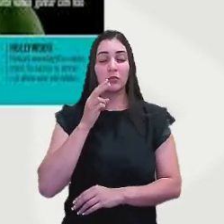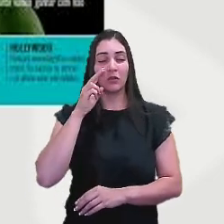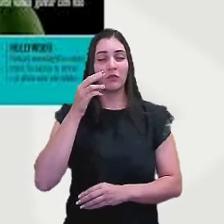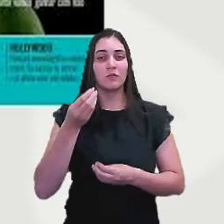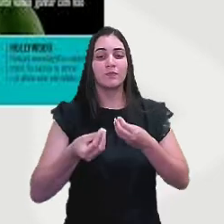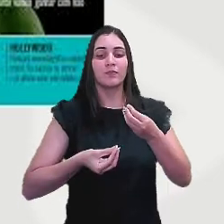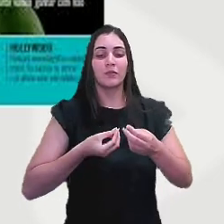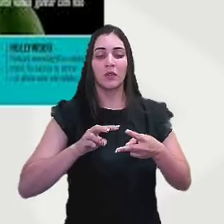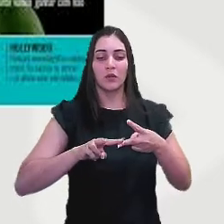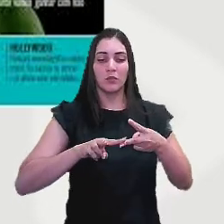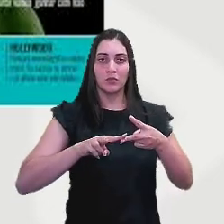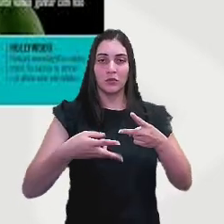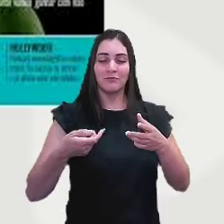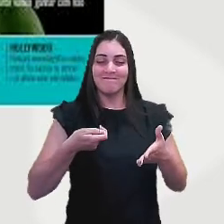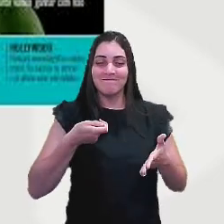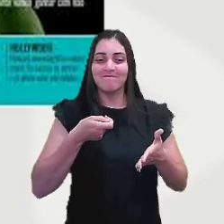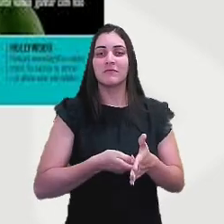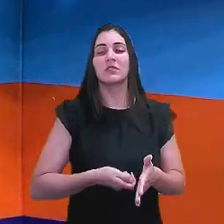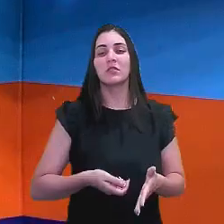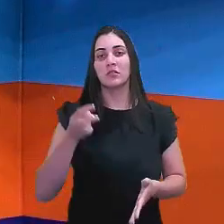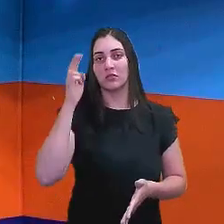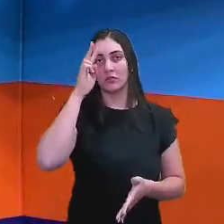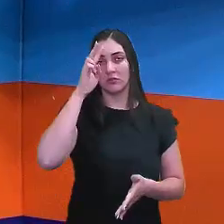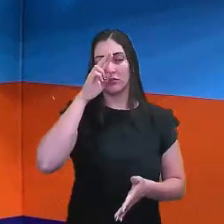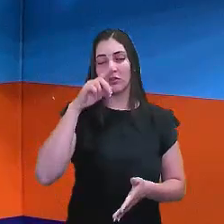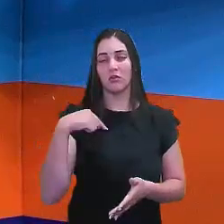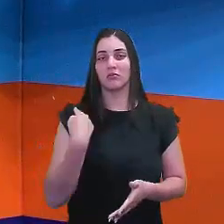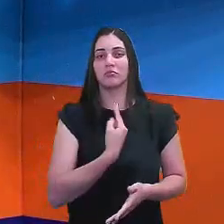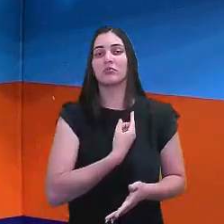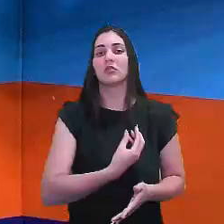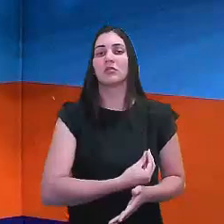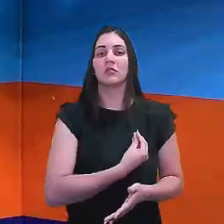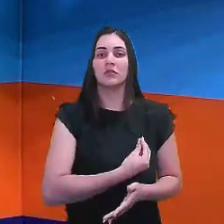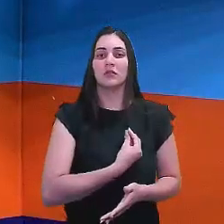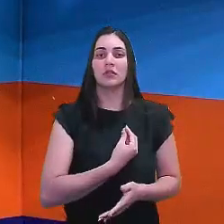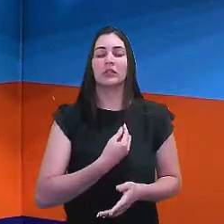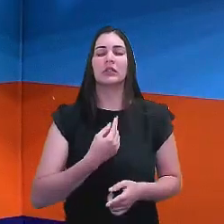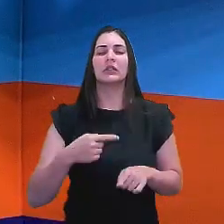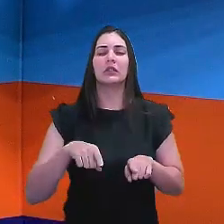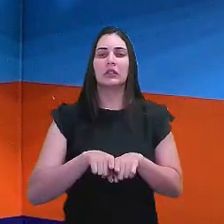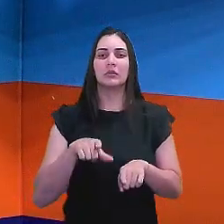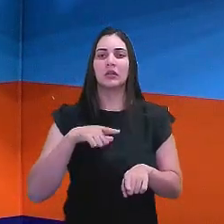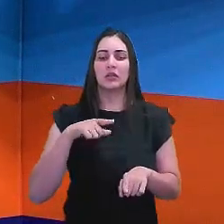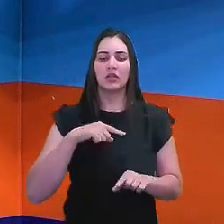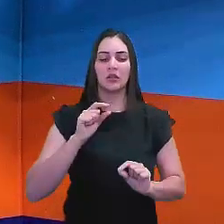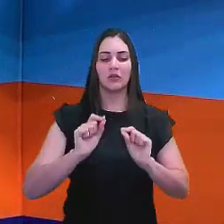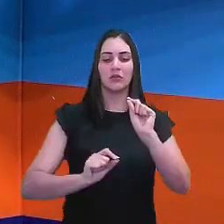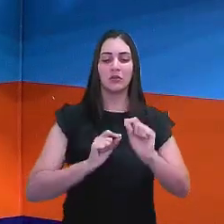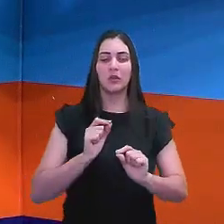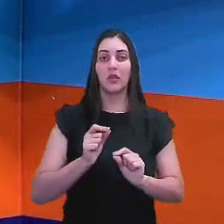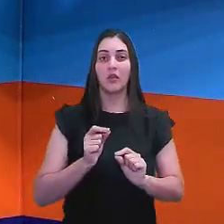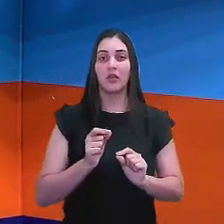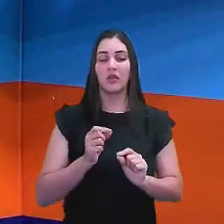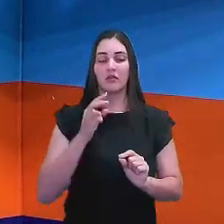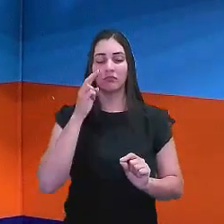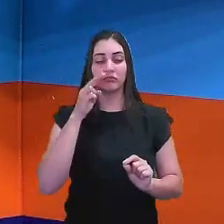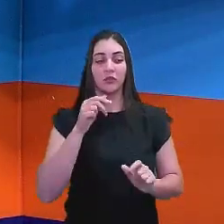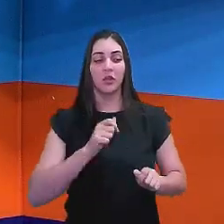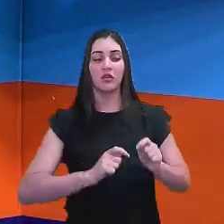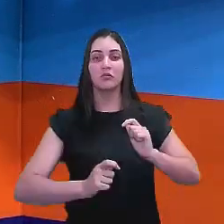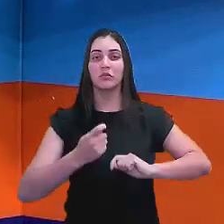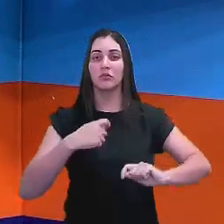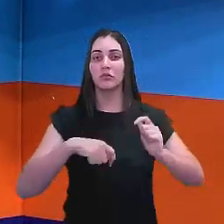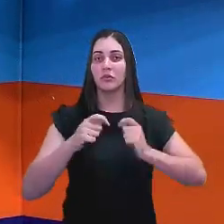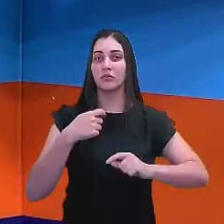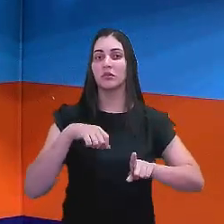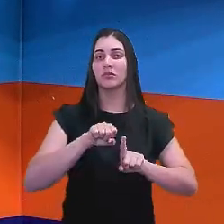nossa história, como os transgênicos impactam a nossa vida. E mais uma vez entra questões aí, gente, que tem a ver com economia, tem a ver